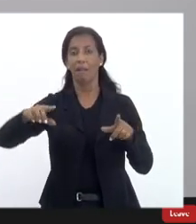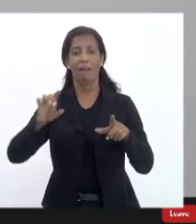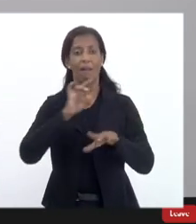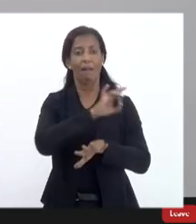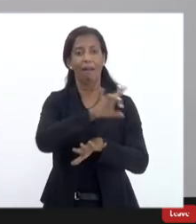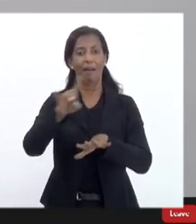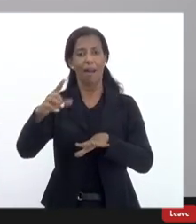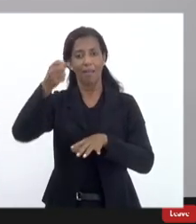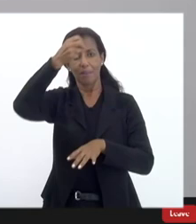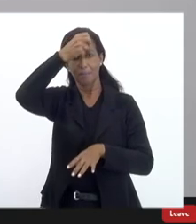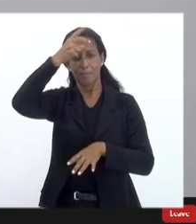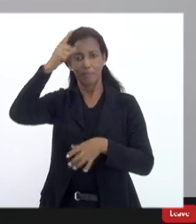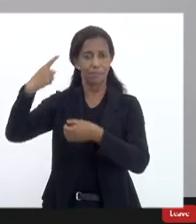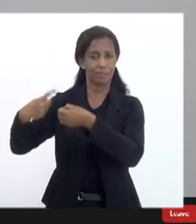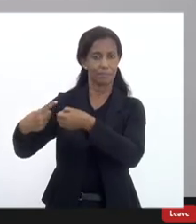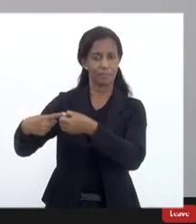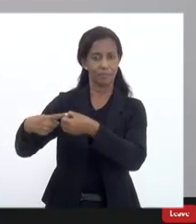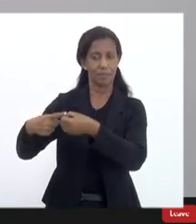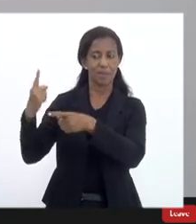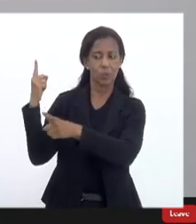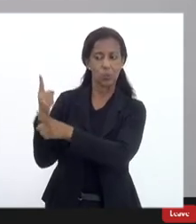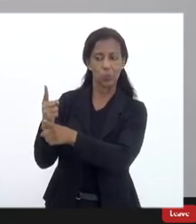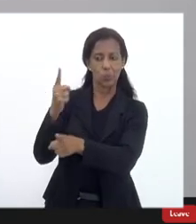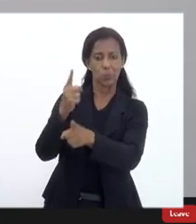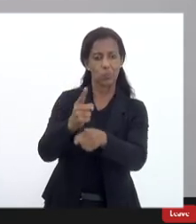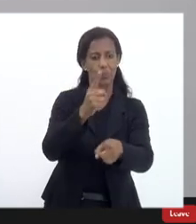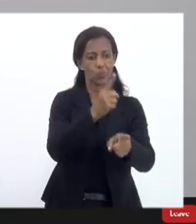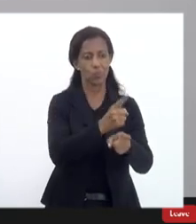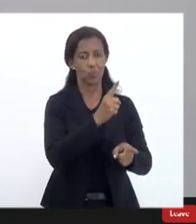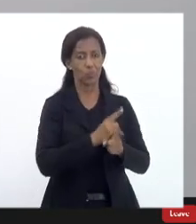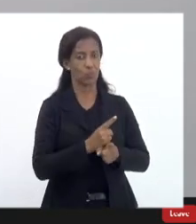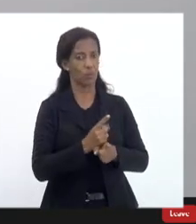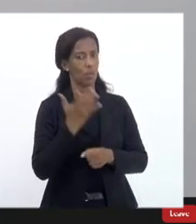encontra. Eu sou daqueles que acho que é